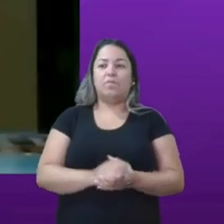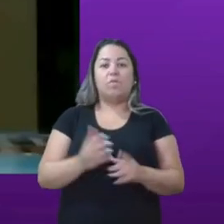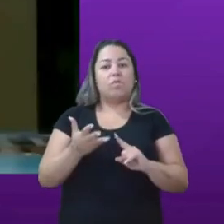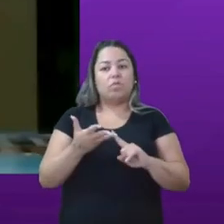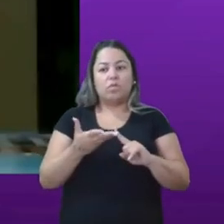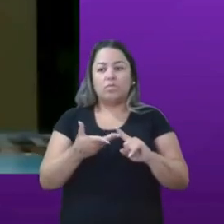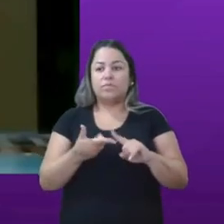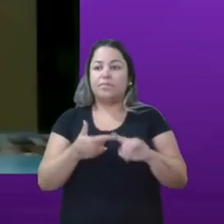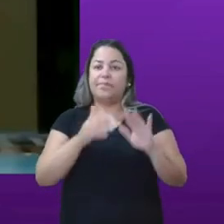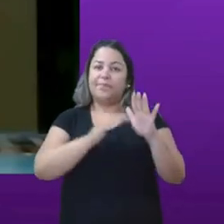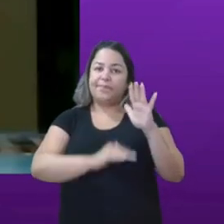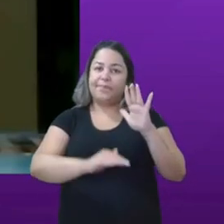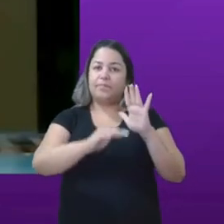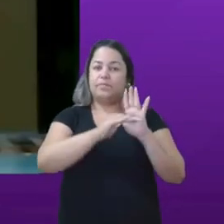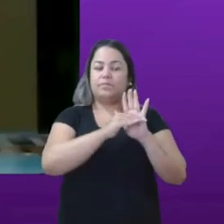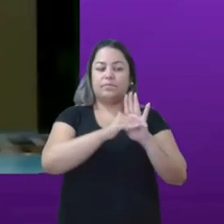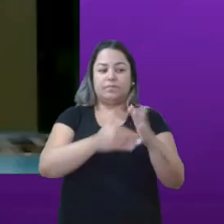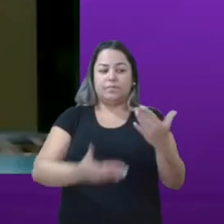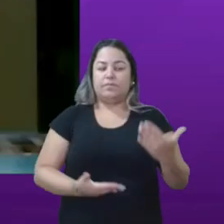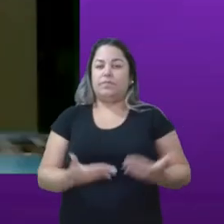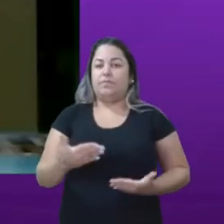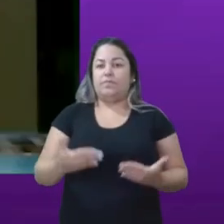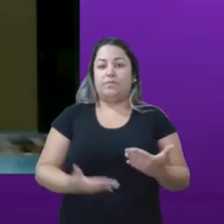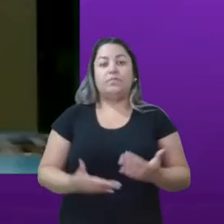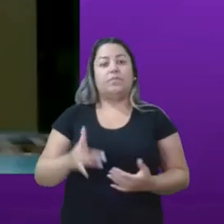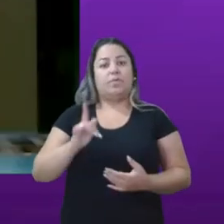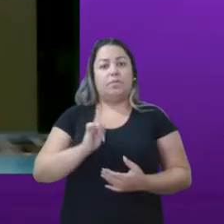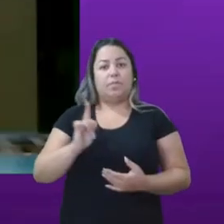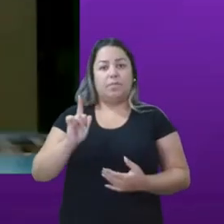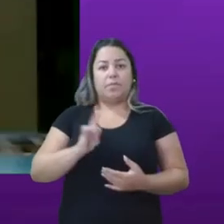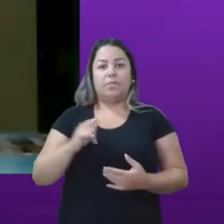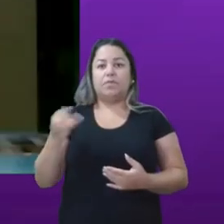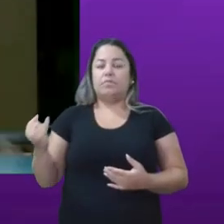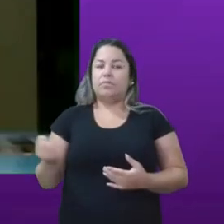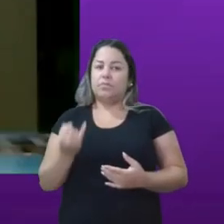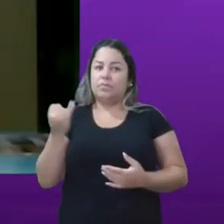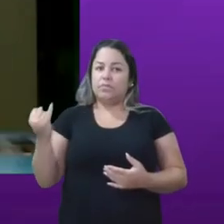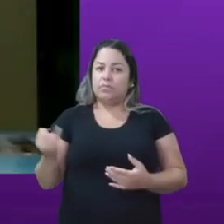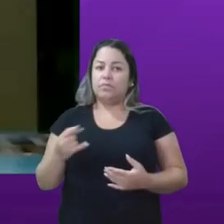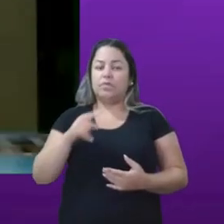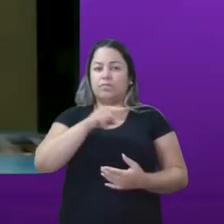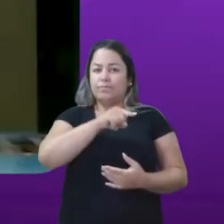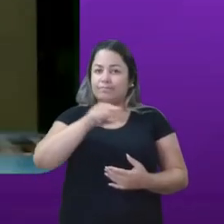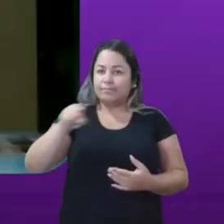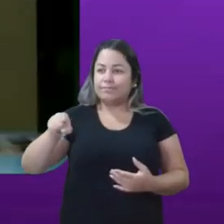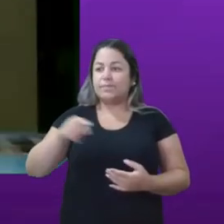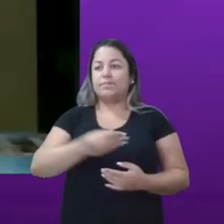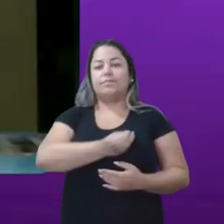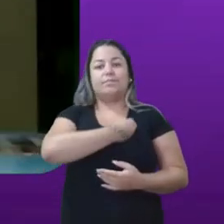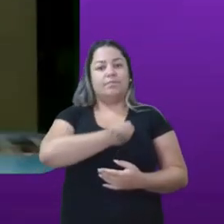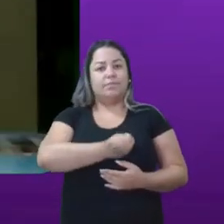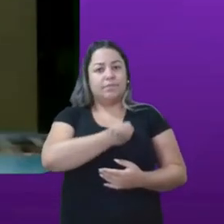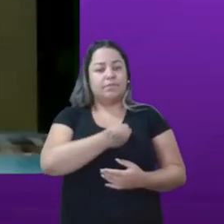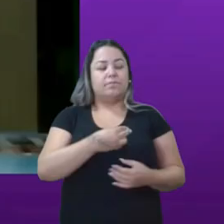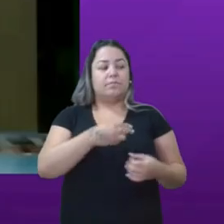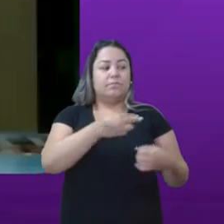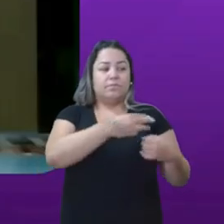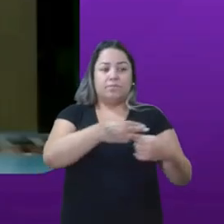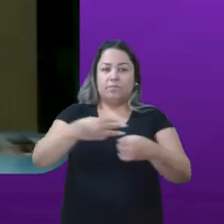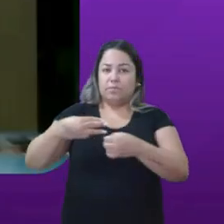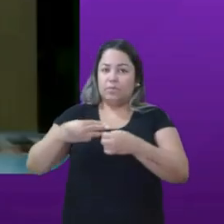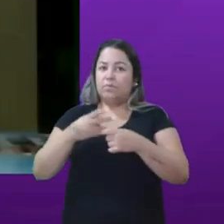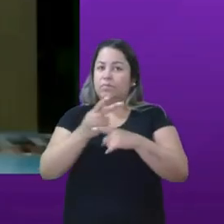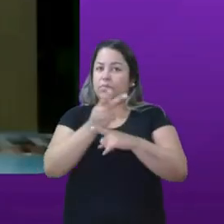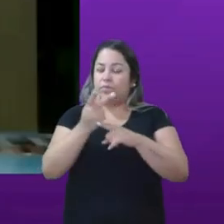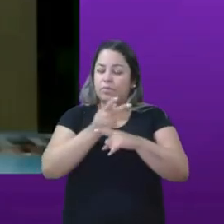inúmeros programas e serviços que nós temos, mas é muito importante que vocês que estejam aí, em cada município,